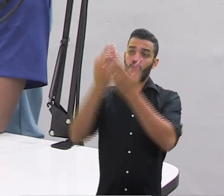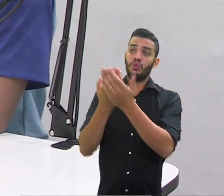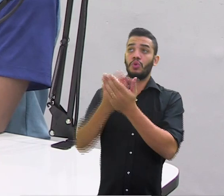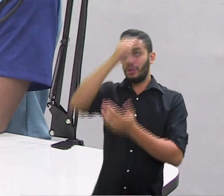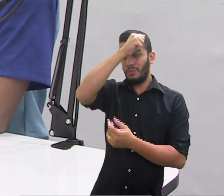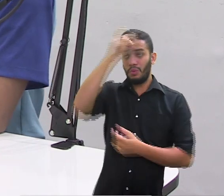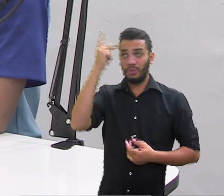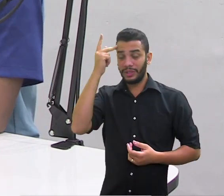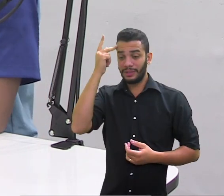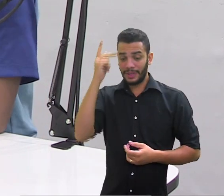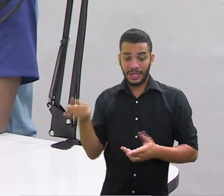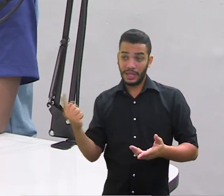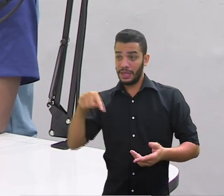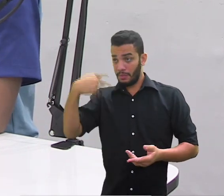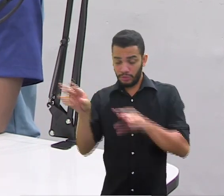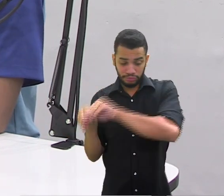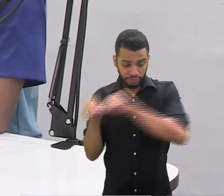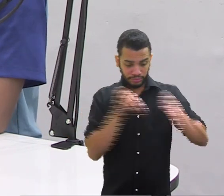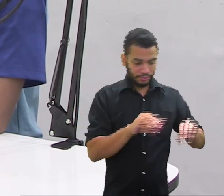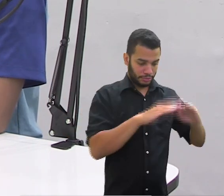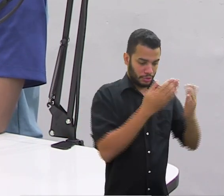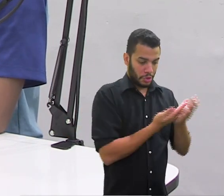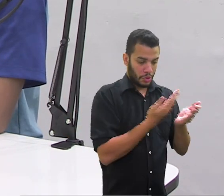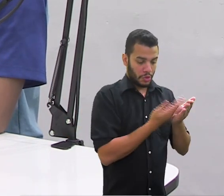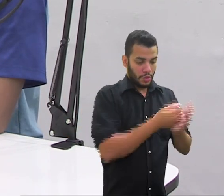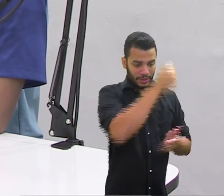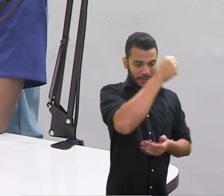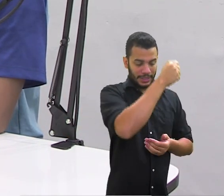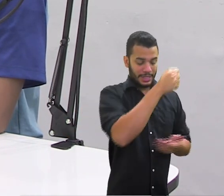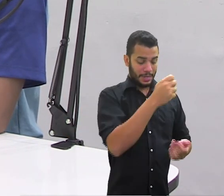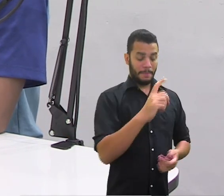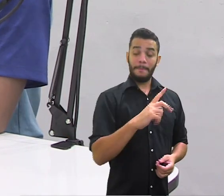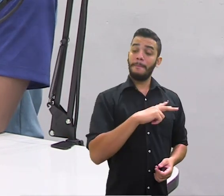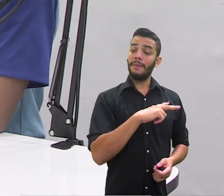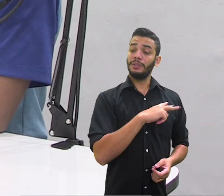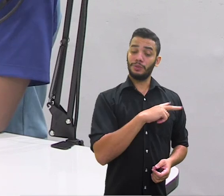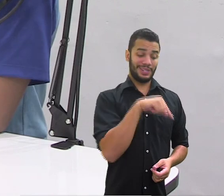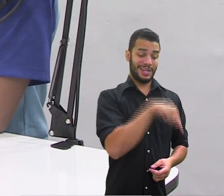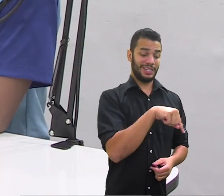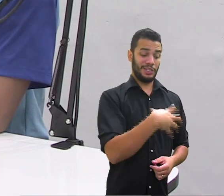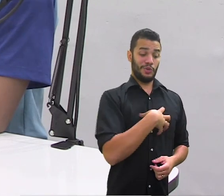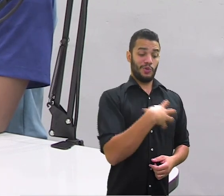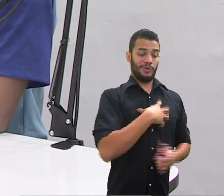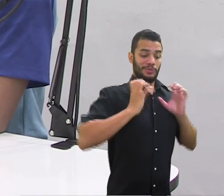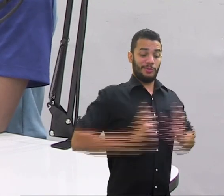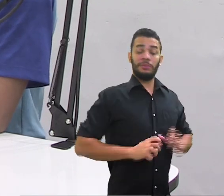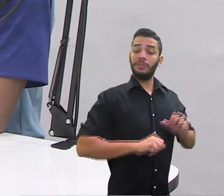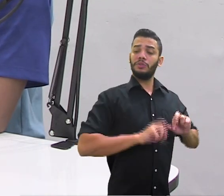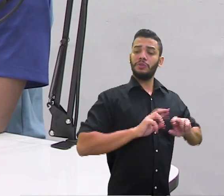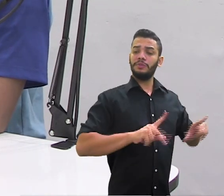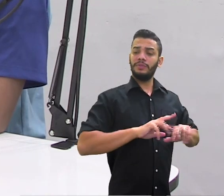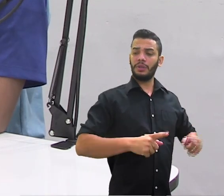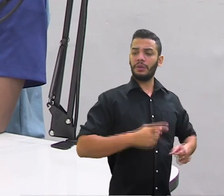particular. Então, aqui ele faz o que bem entender. E lá ele tem que modificar. Sim, muitas vezes eu já